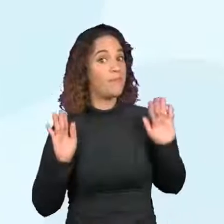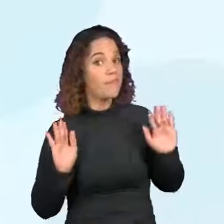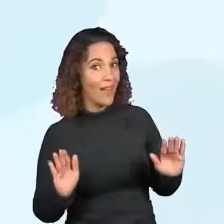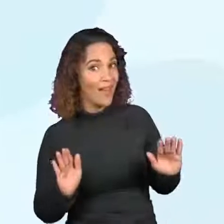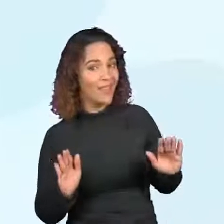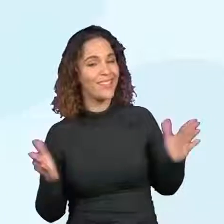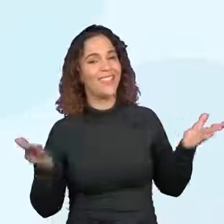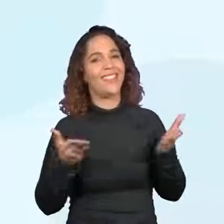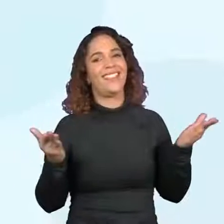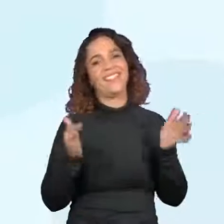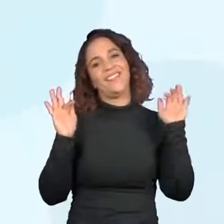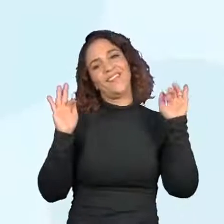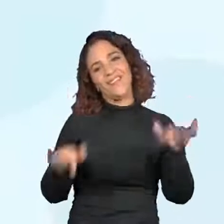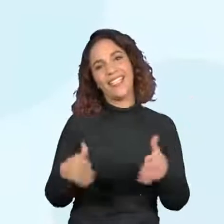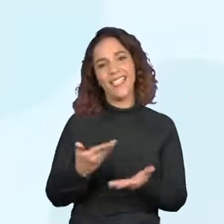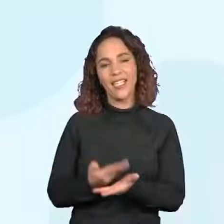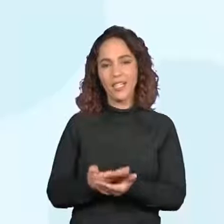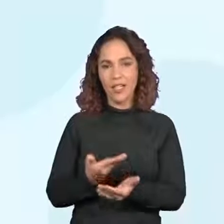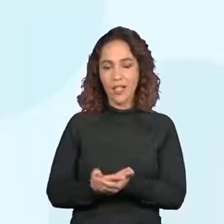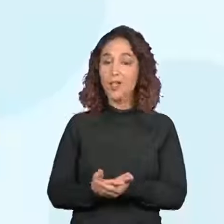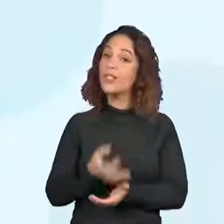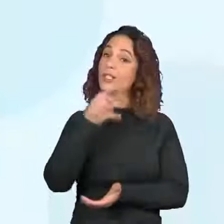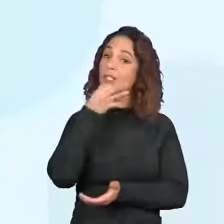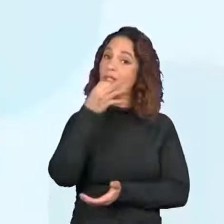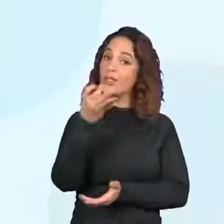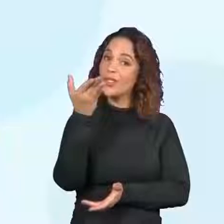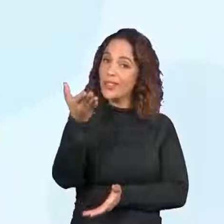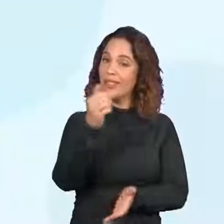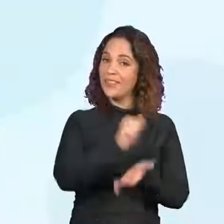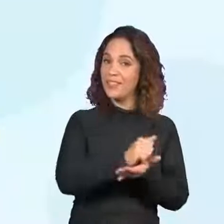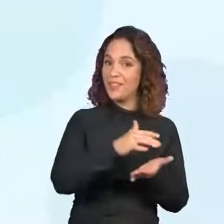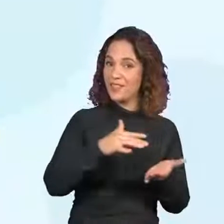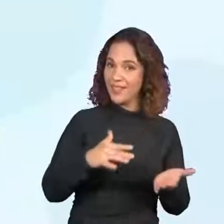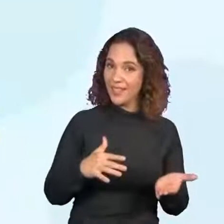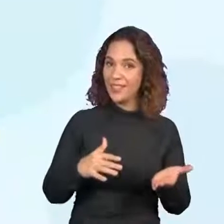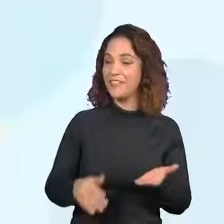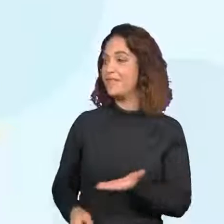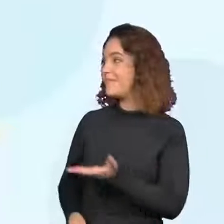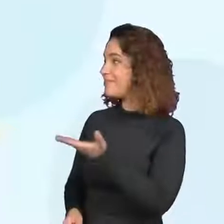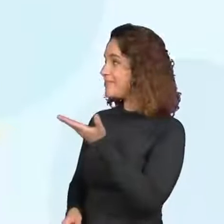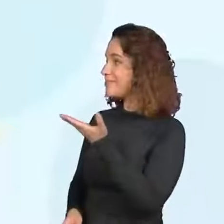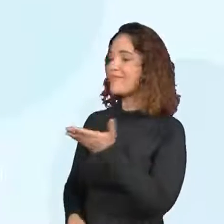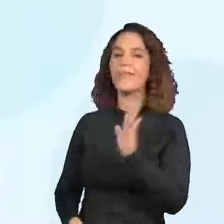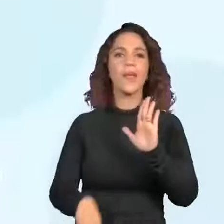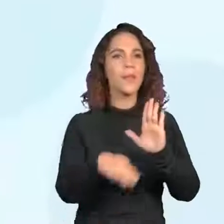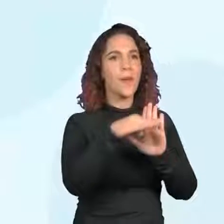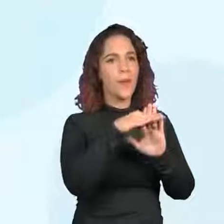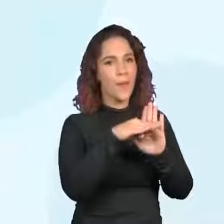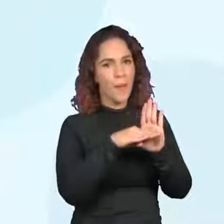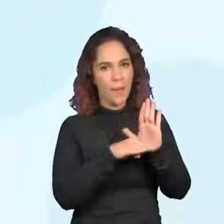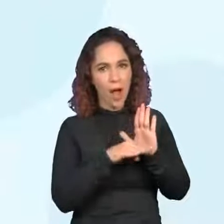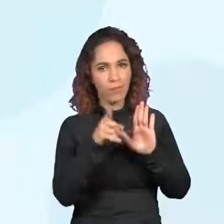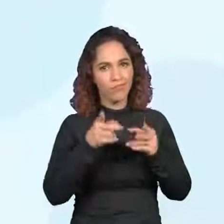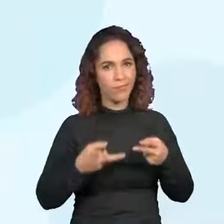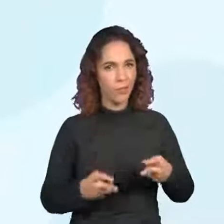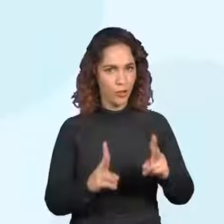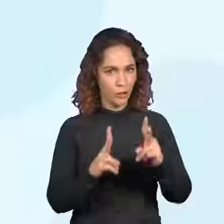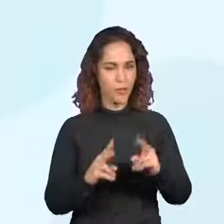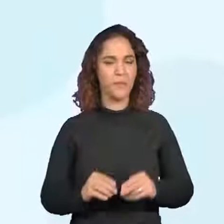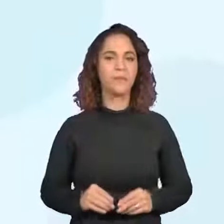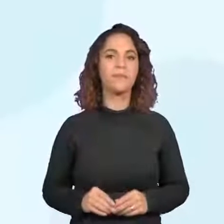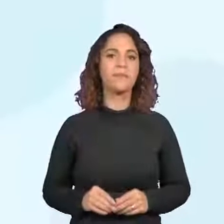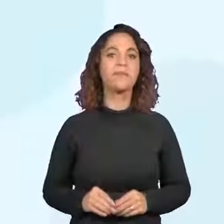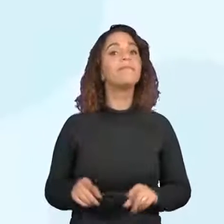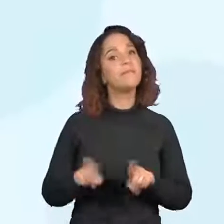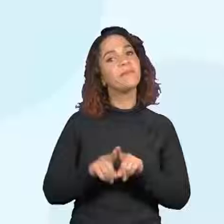nós encerramos por aqui com a sugestão de atividade, um roteiro para vocês darem continuação